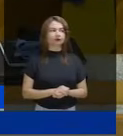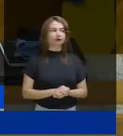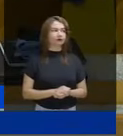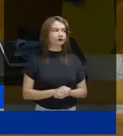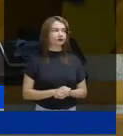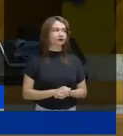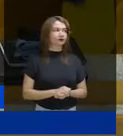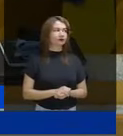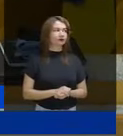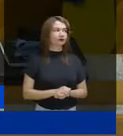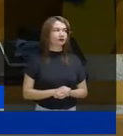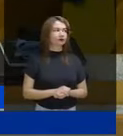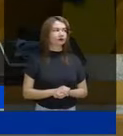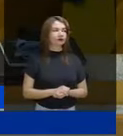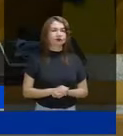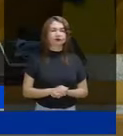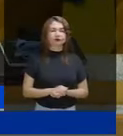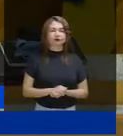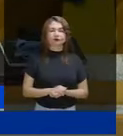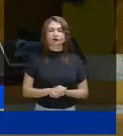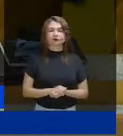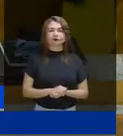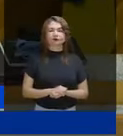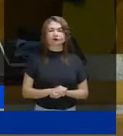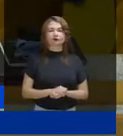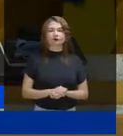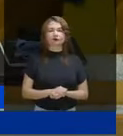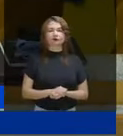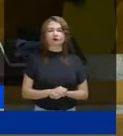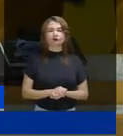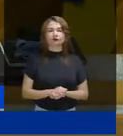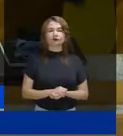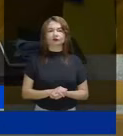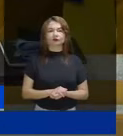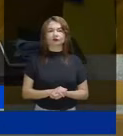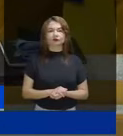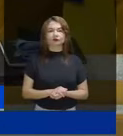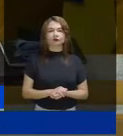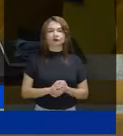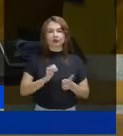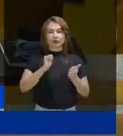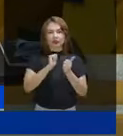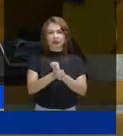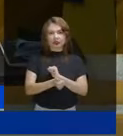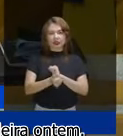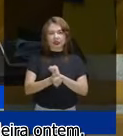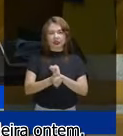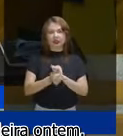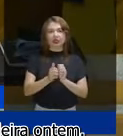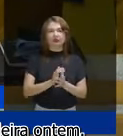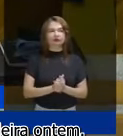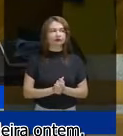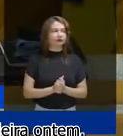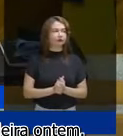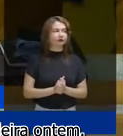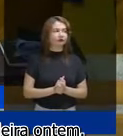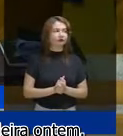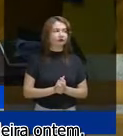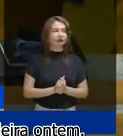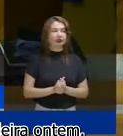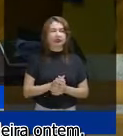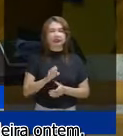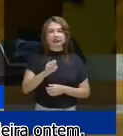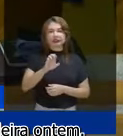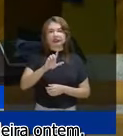pedir para a Ana entrar, né? Nós temos uma nossa atleta paralímpica, ela foi convocada pela seleção brasileira